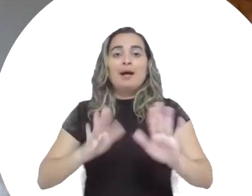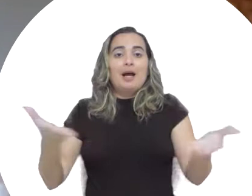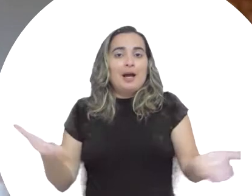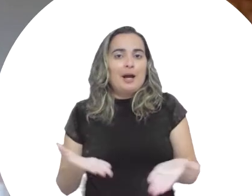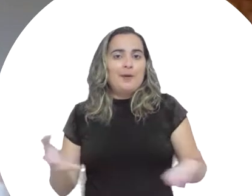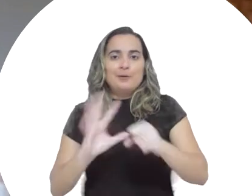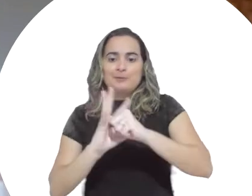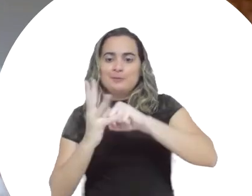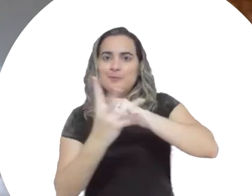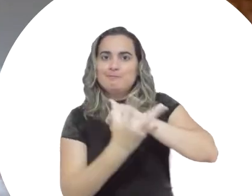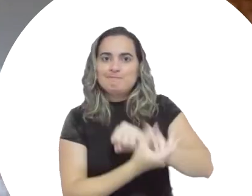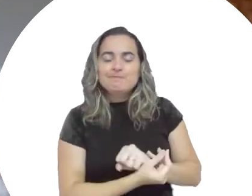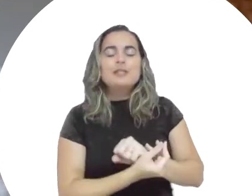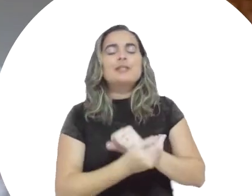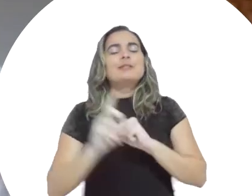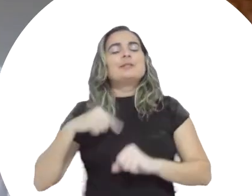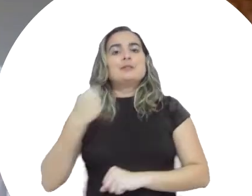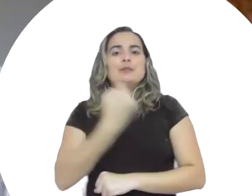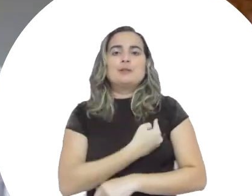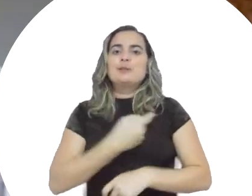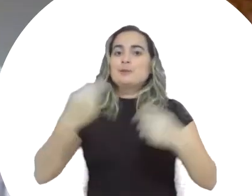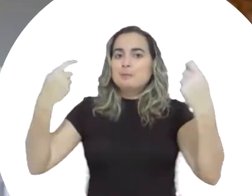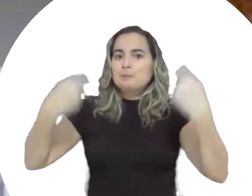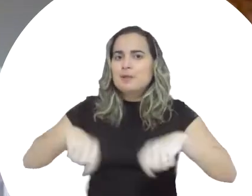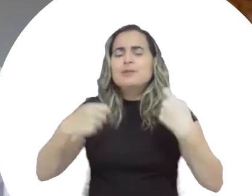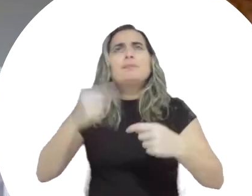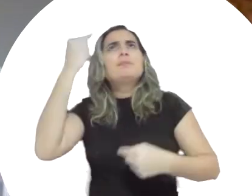da pandemia, nós tivemos que